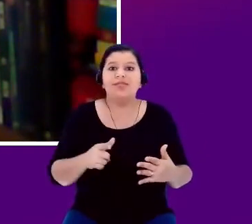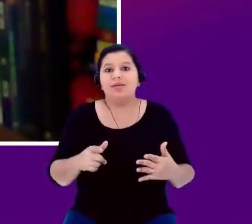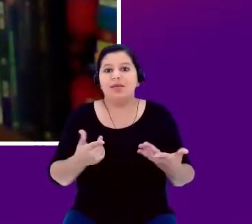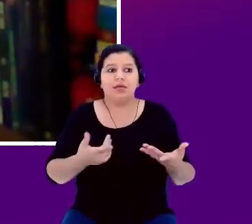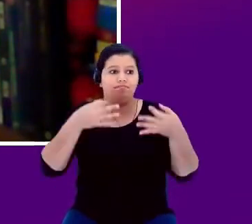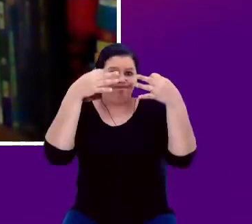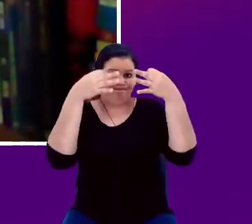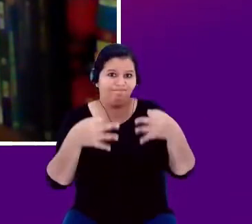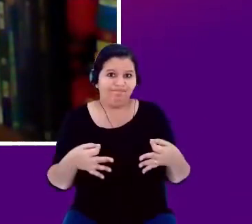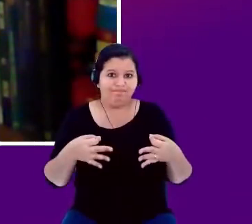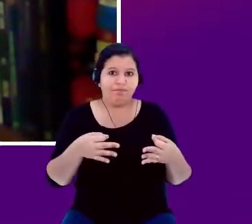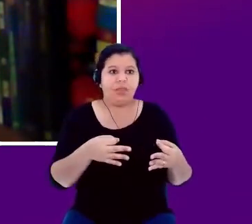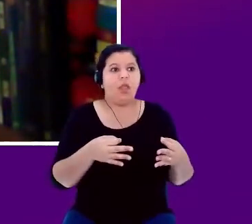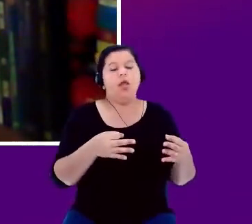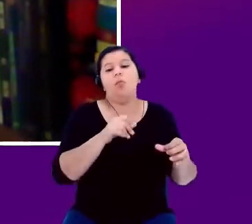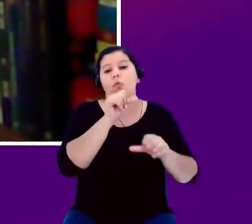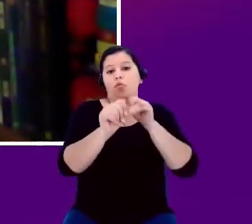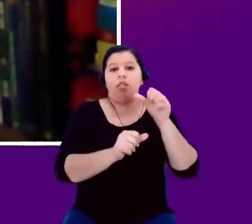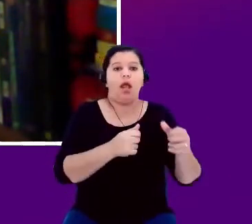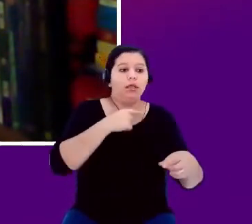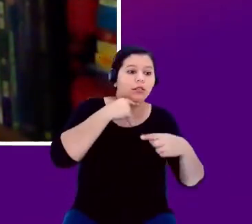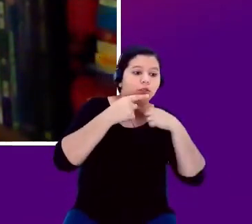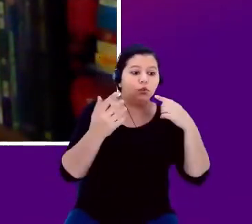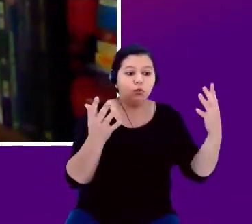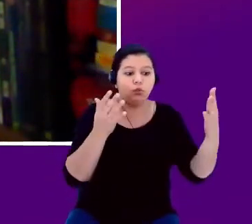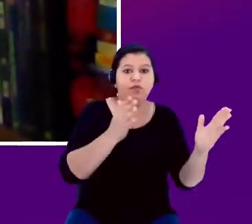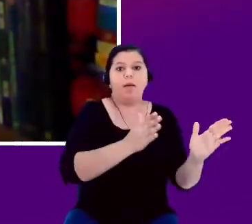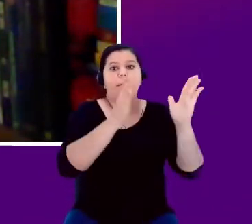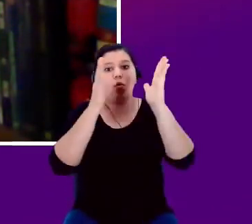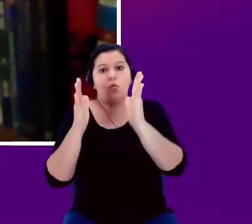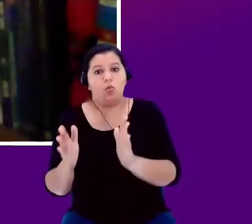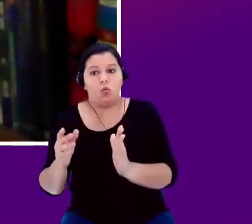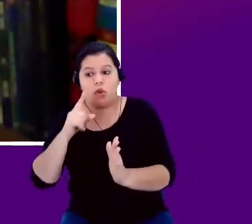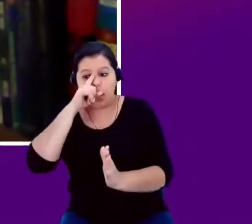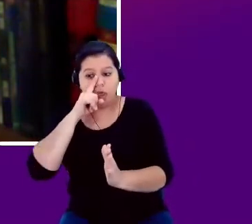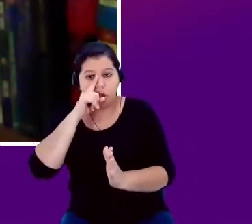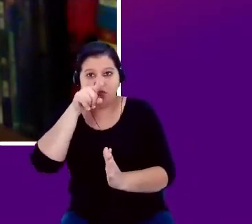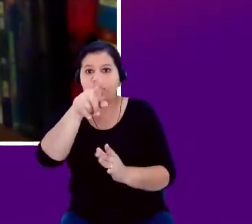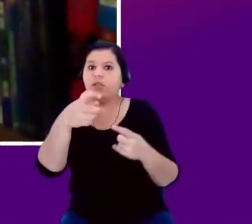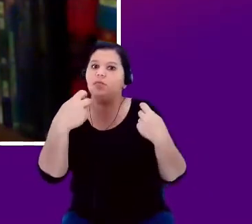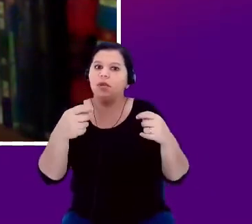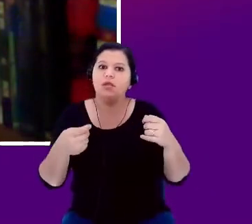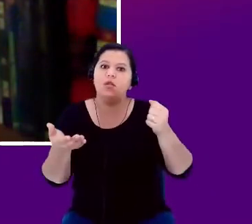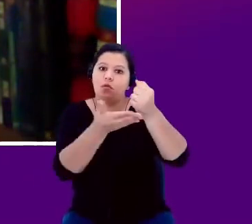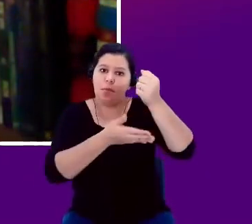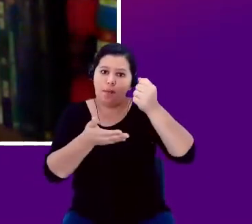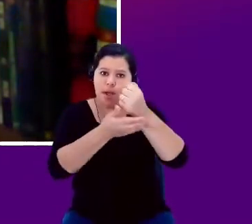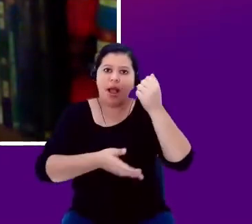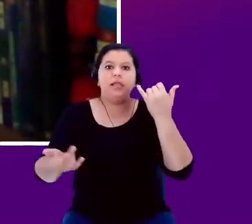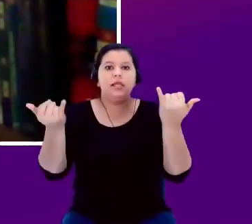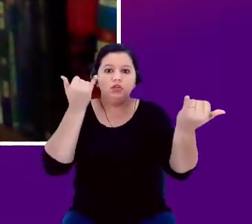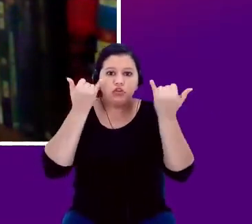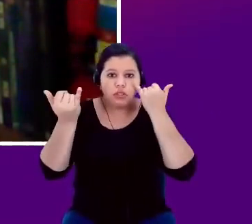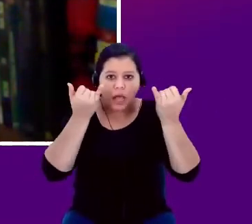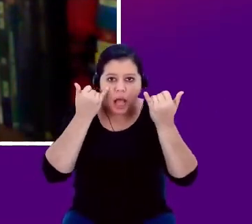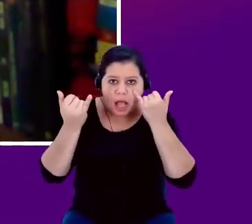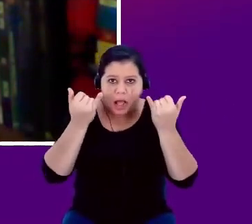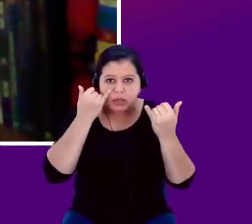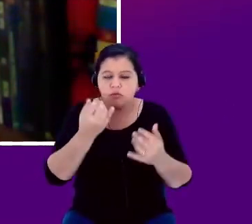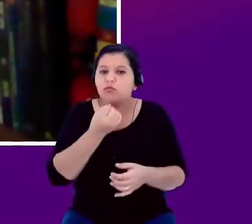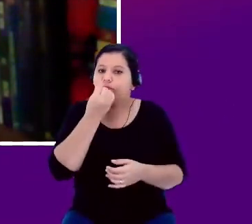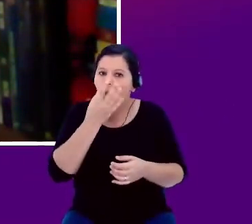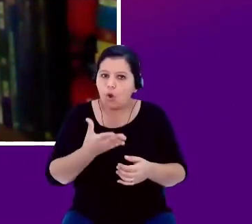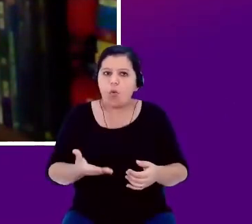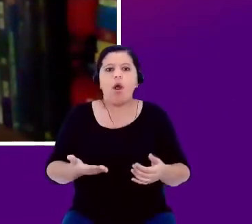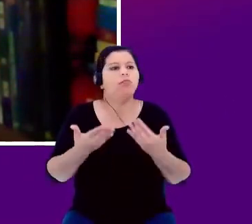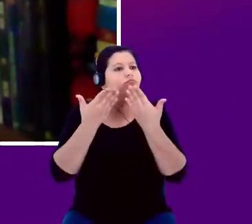para o mundo do risco, você precisa de uma base de dados ampla, robusta, completa, confiável, né?